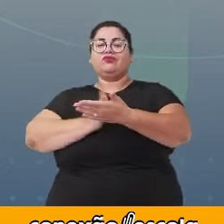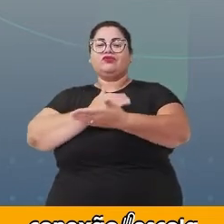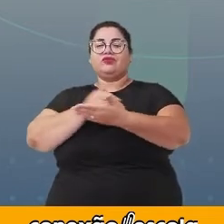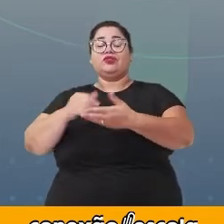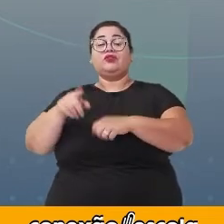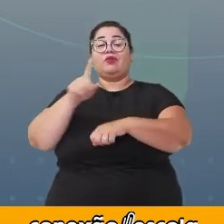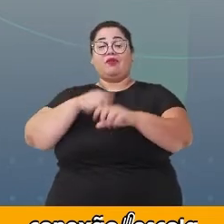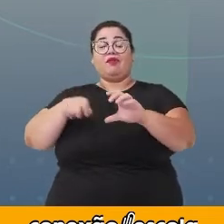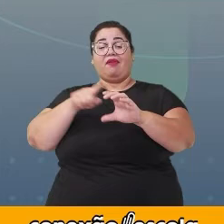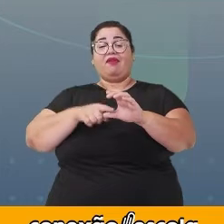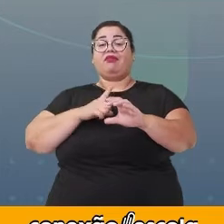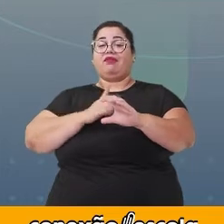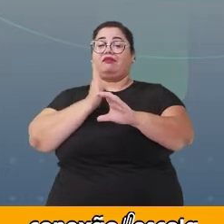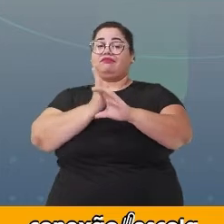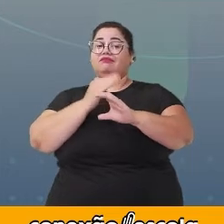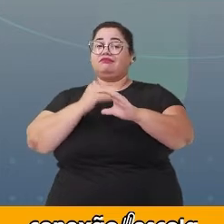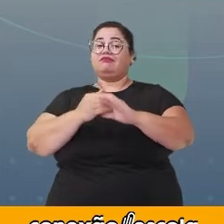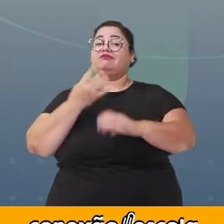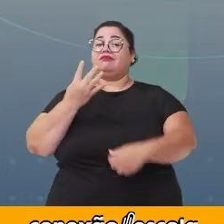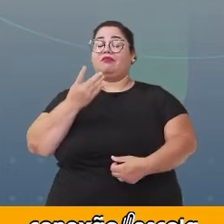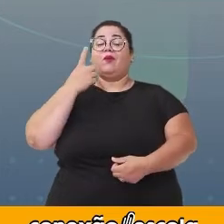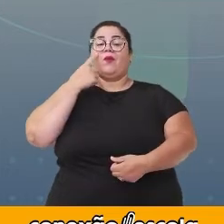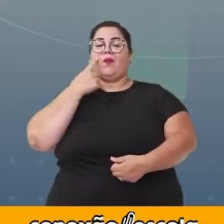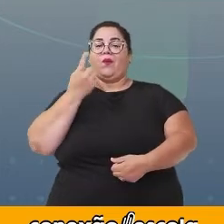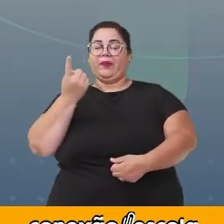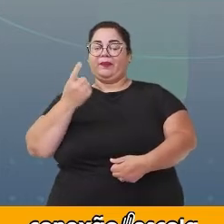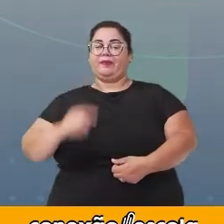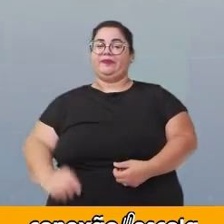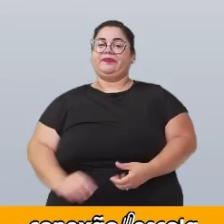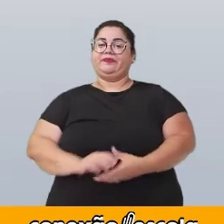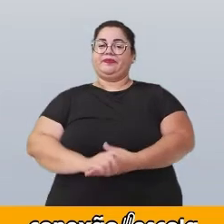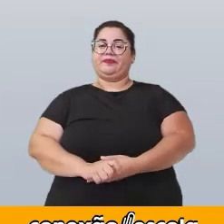nesse relógio em 4 partes. Olha só.